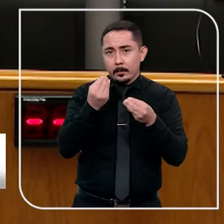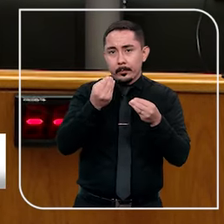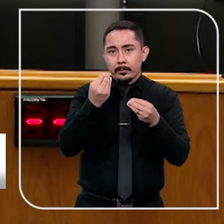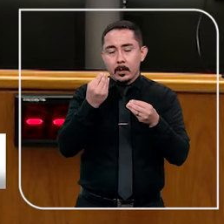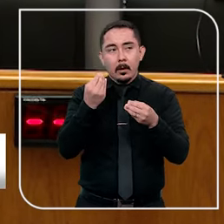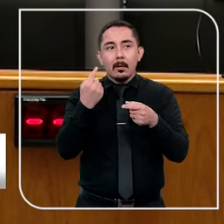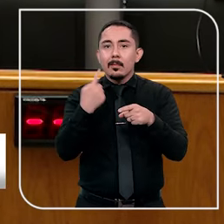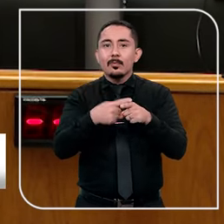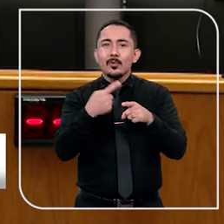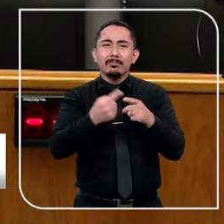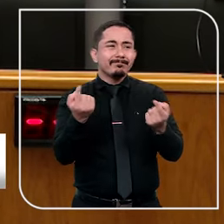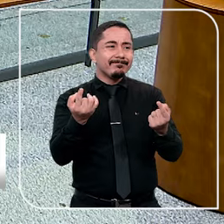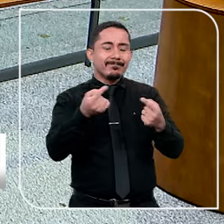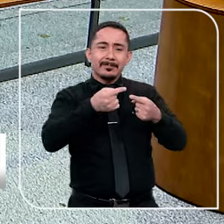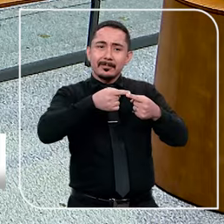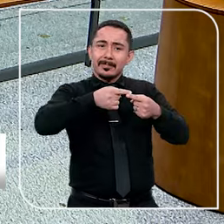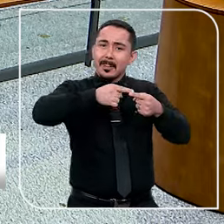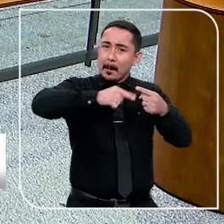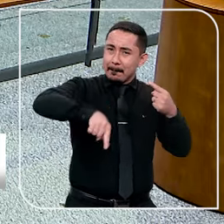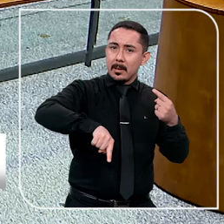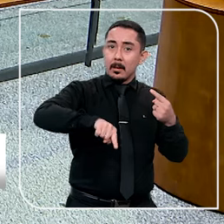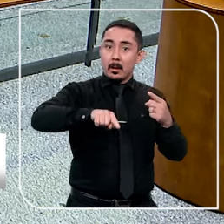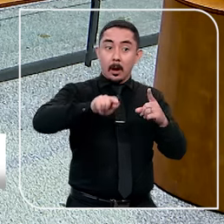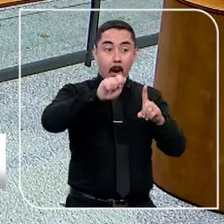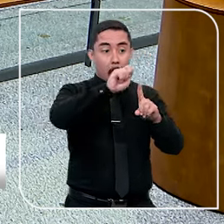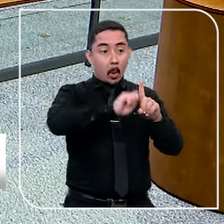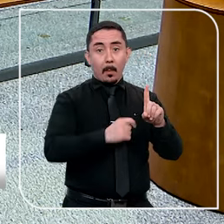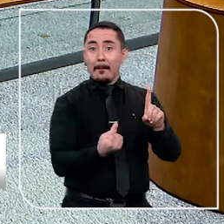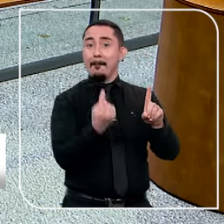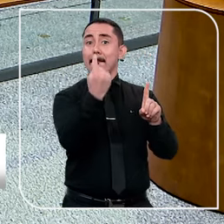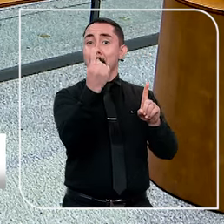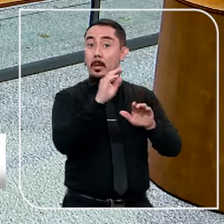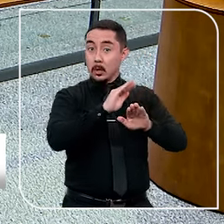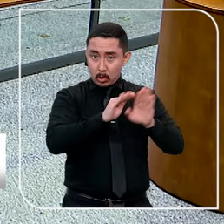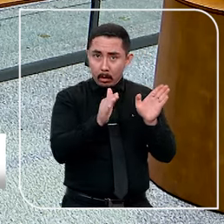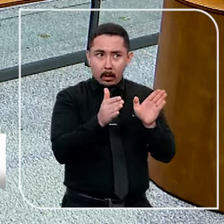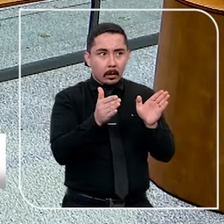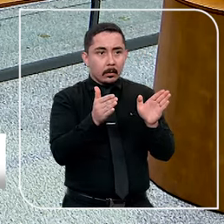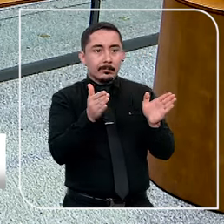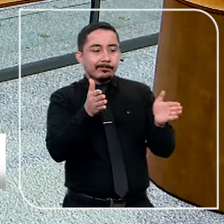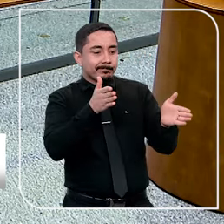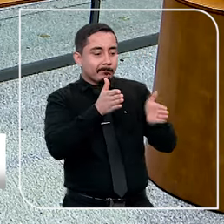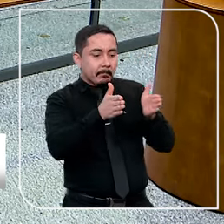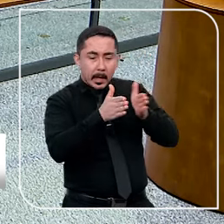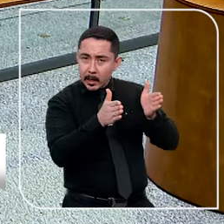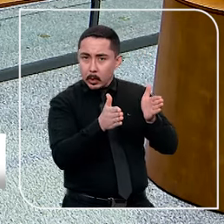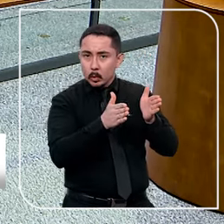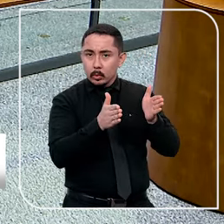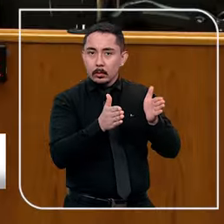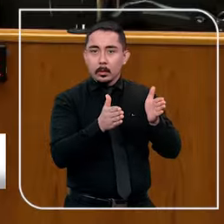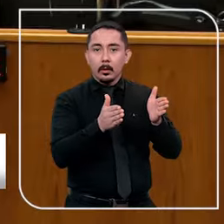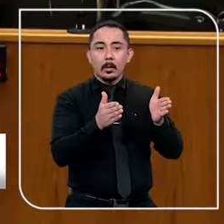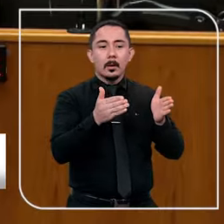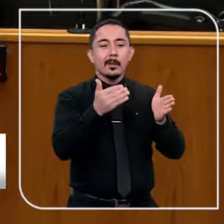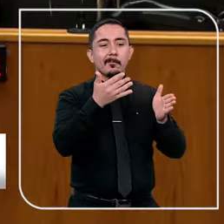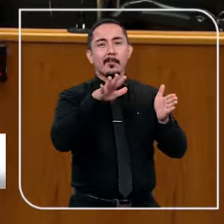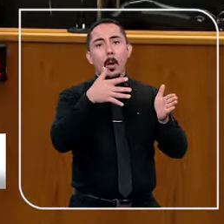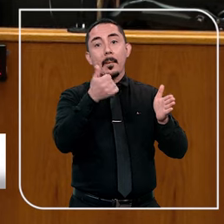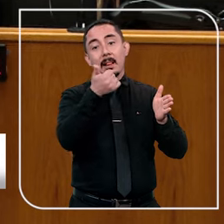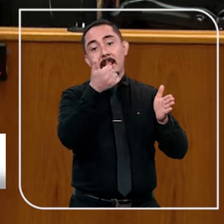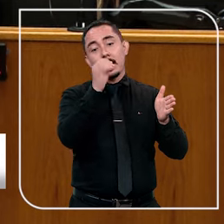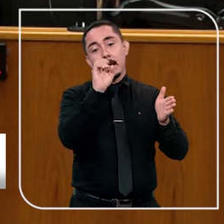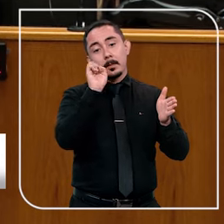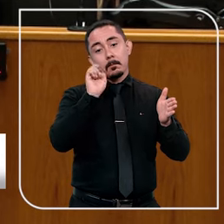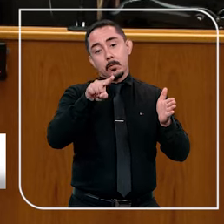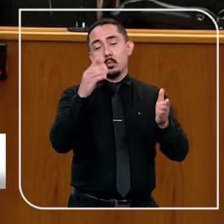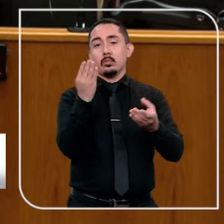não é razoável que em um mês o plantão examine cerca de